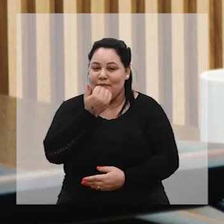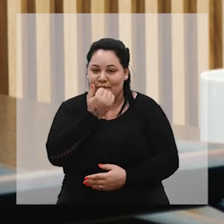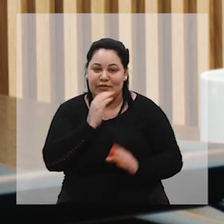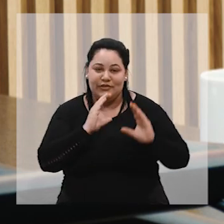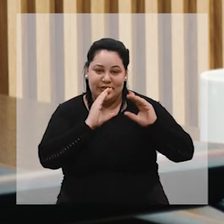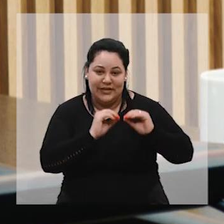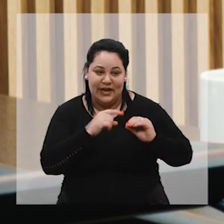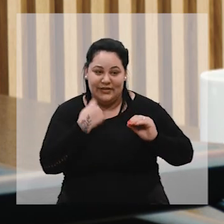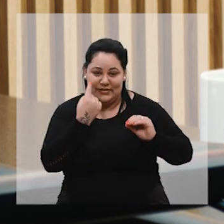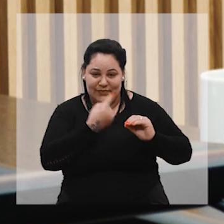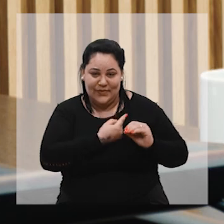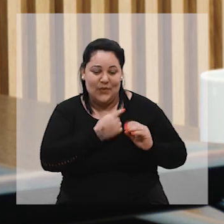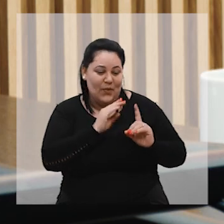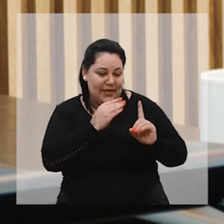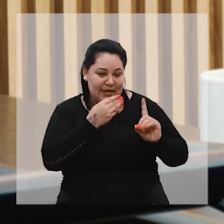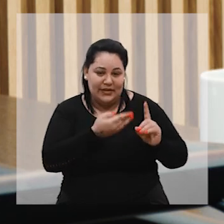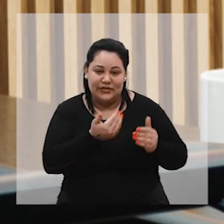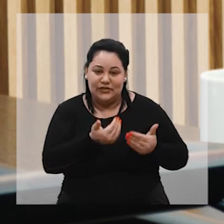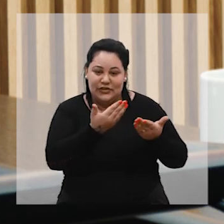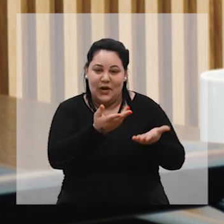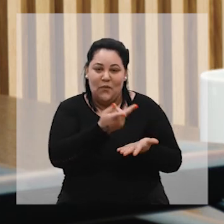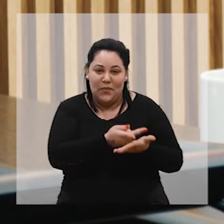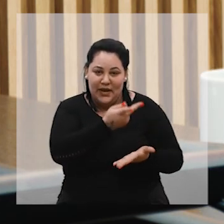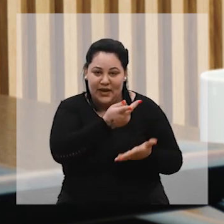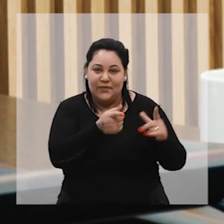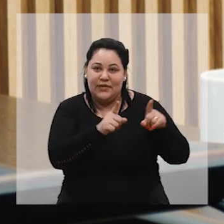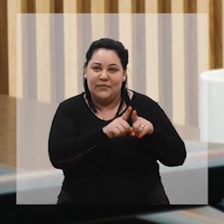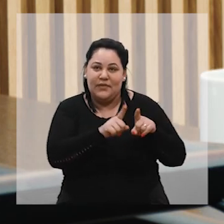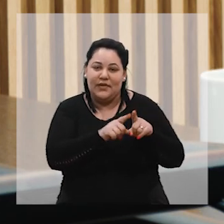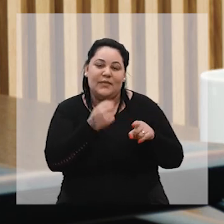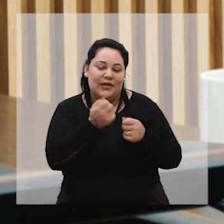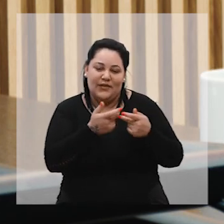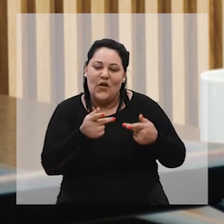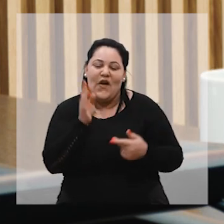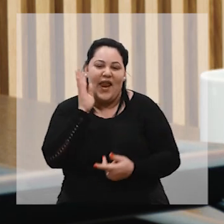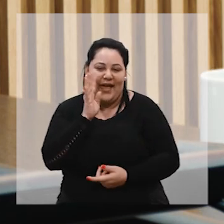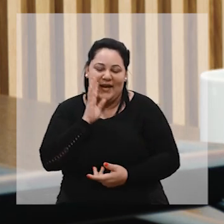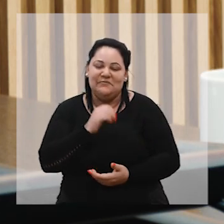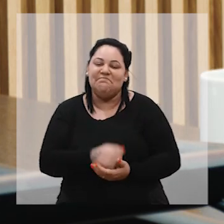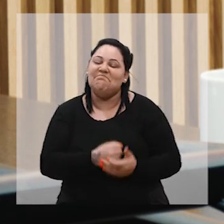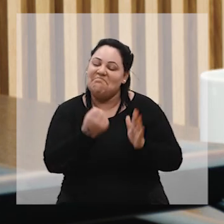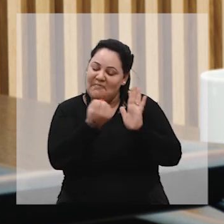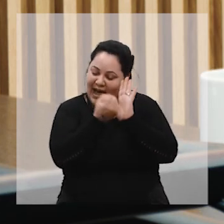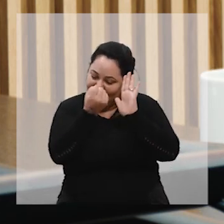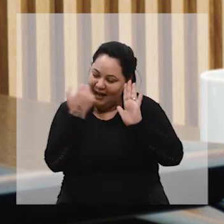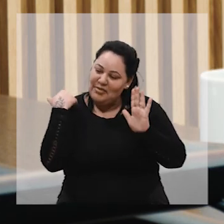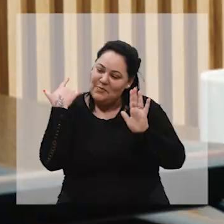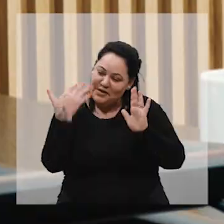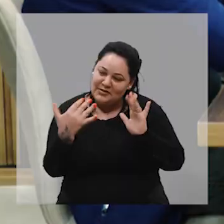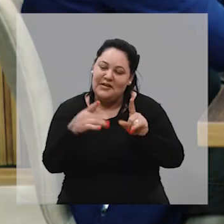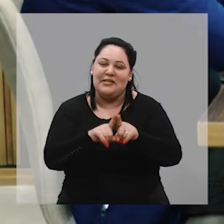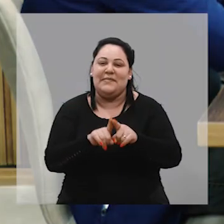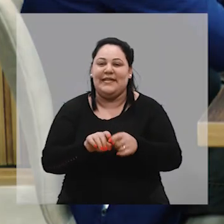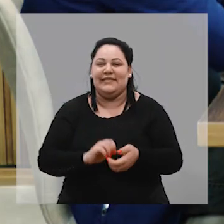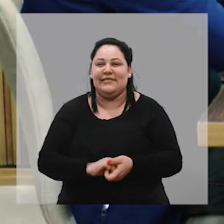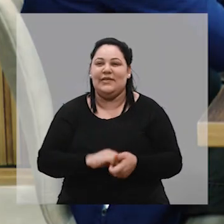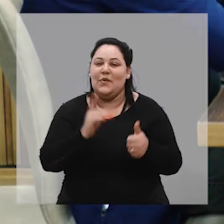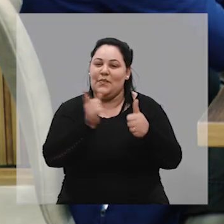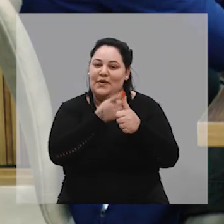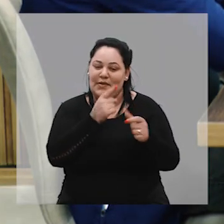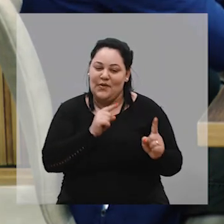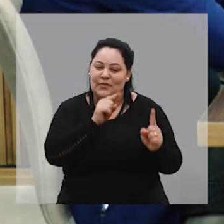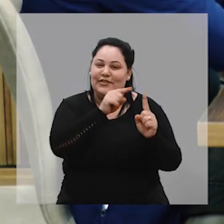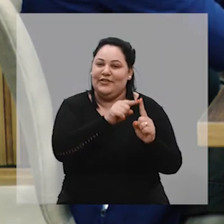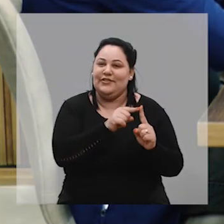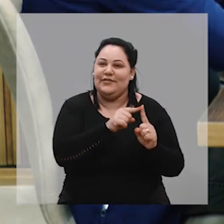um jantar, onde a gente vai homenagear, a gente vai te dar uma premiação, coisa assim. Isso é muito Vai ficar legal, marcado pra história vai também. ficar marcado. Então,